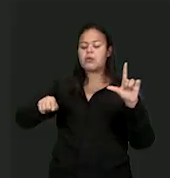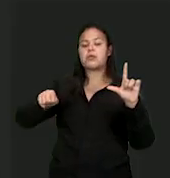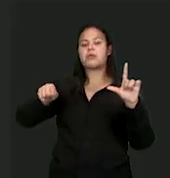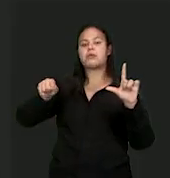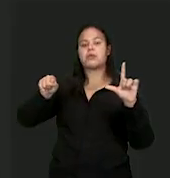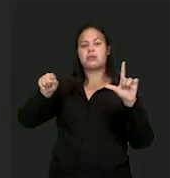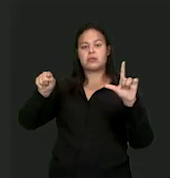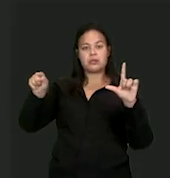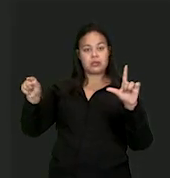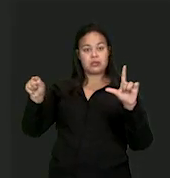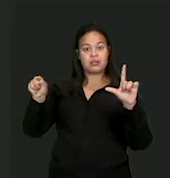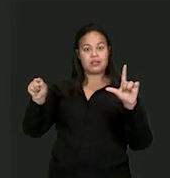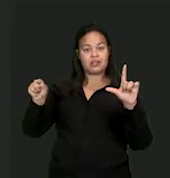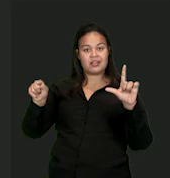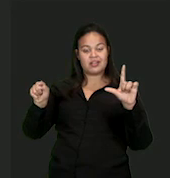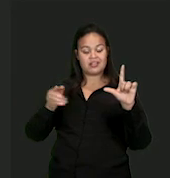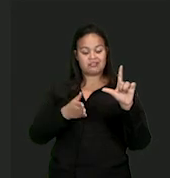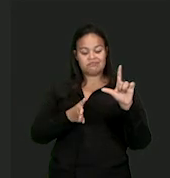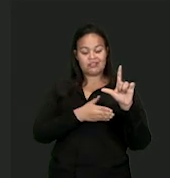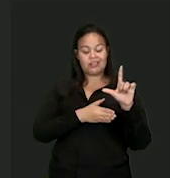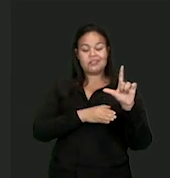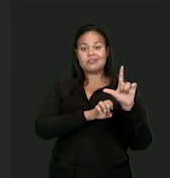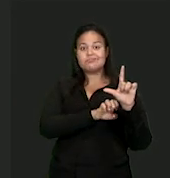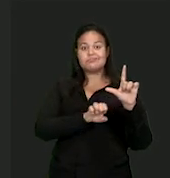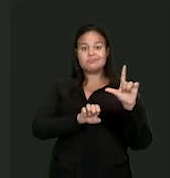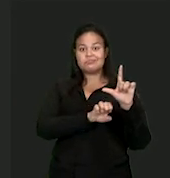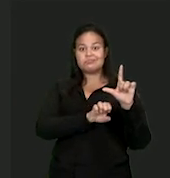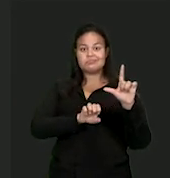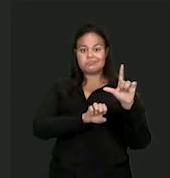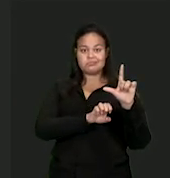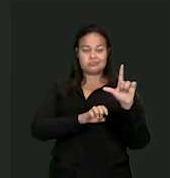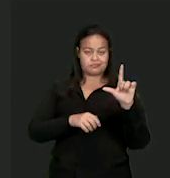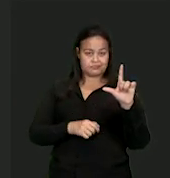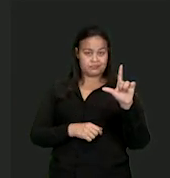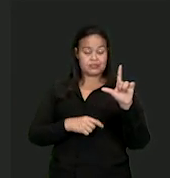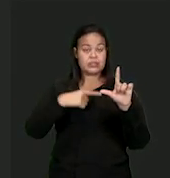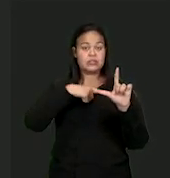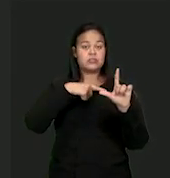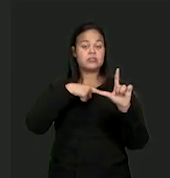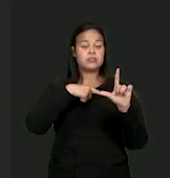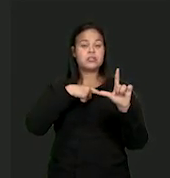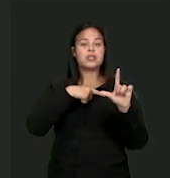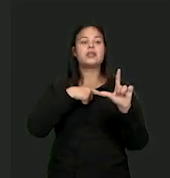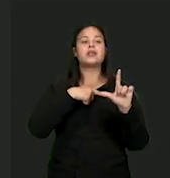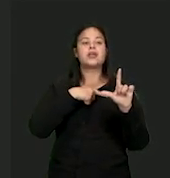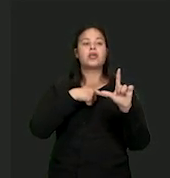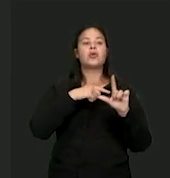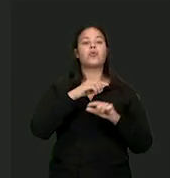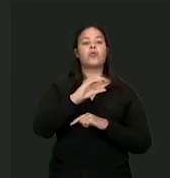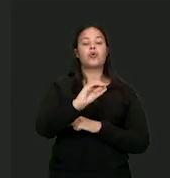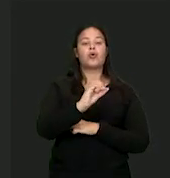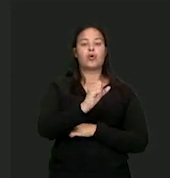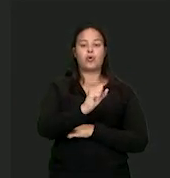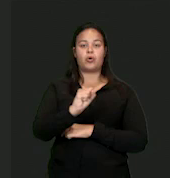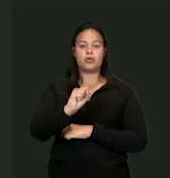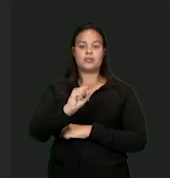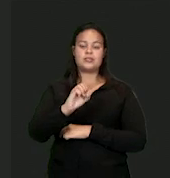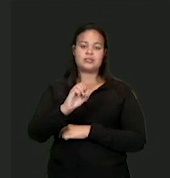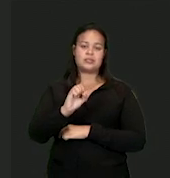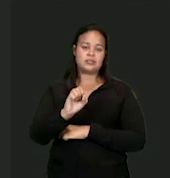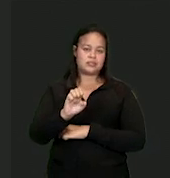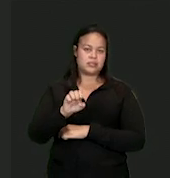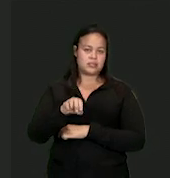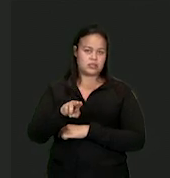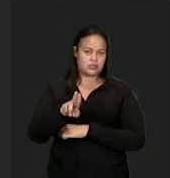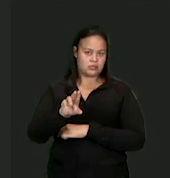começando fora do eixo, não é? Então, nós vamos ter cosseno. Então, aí no nosso caso,